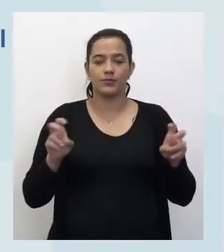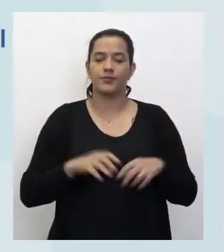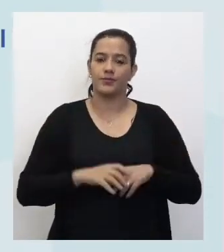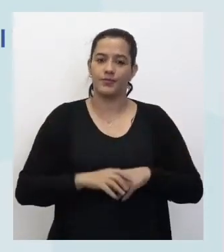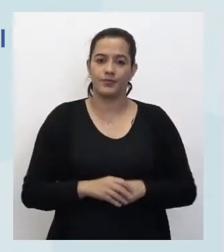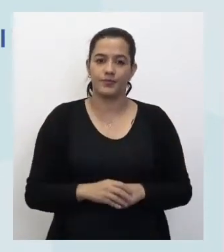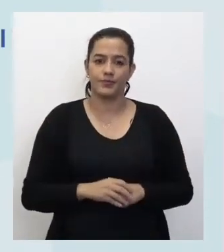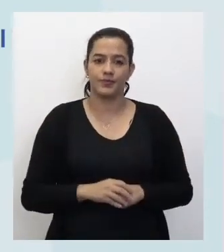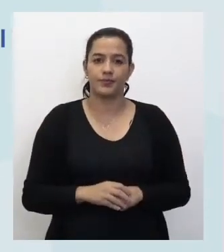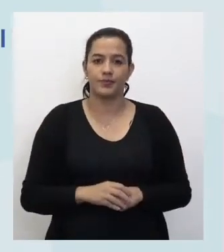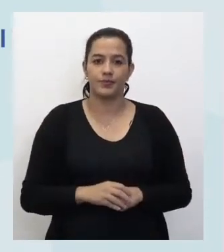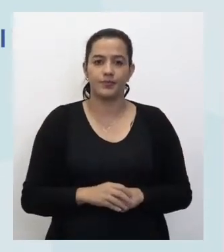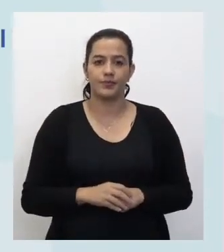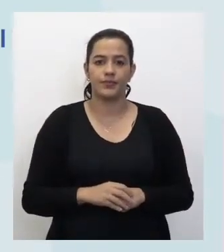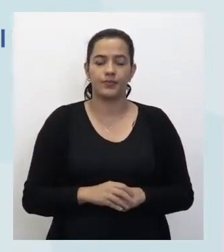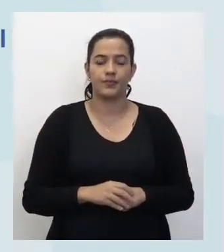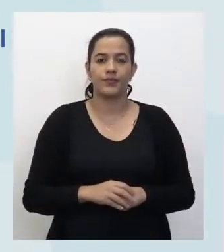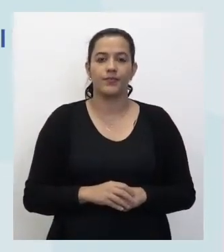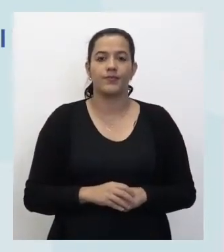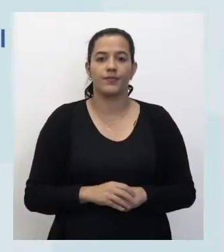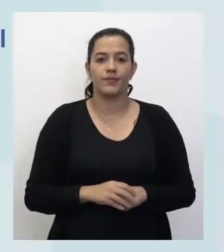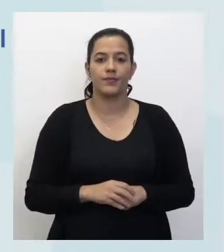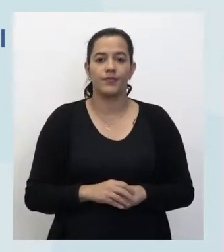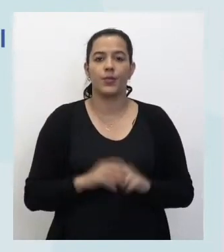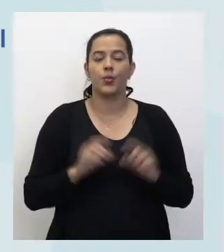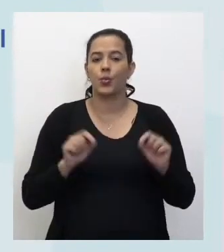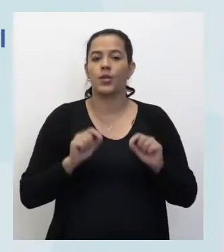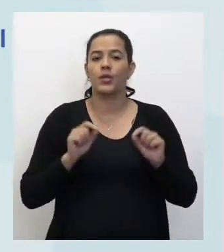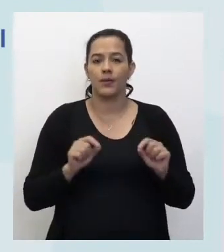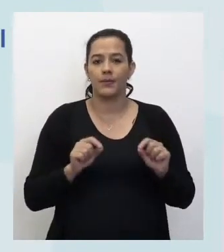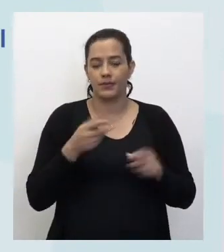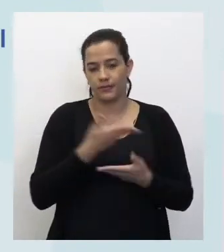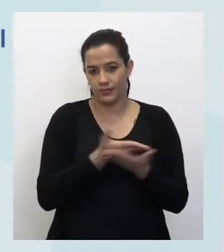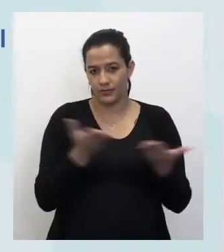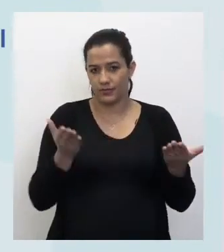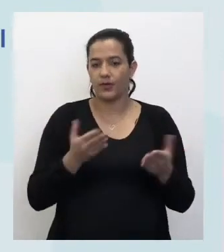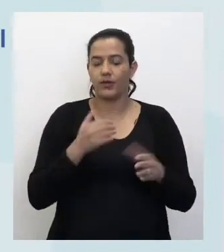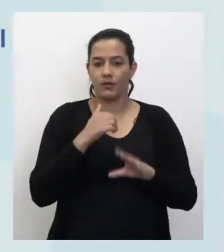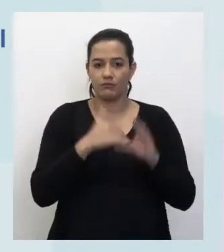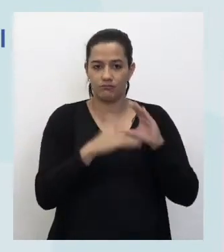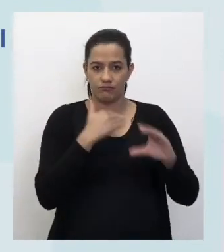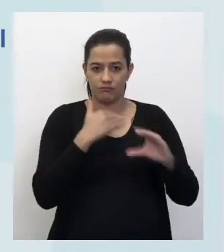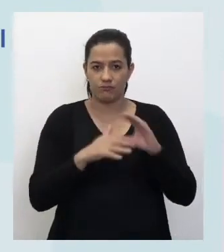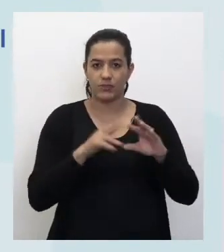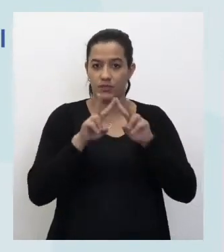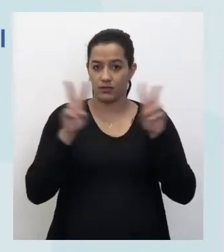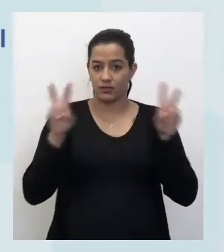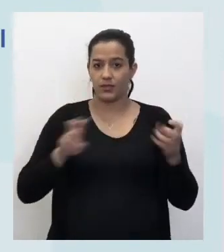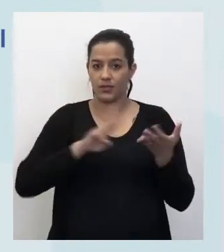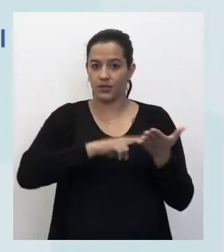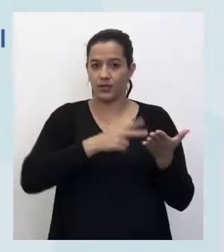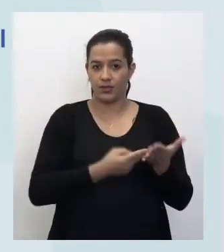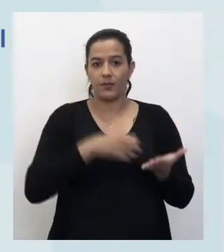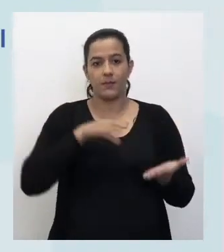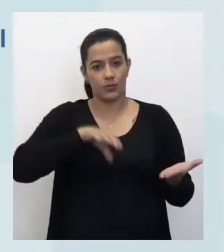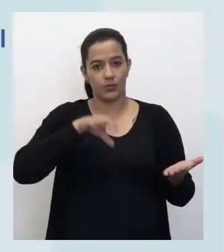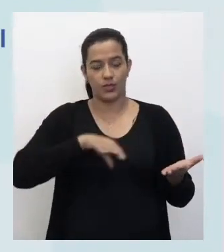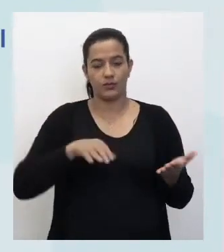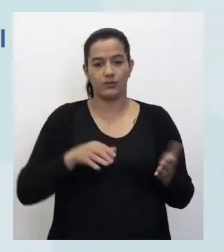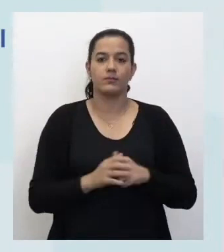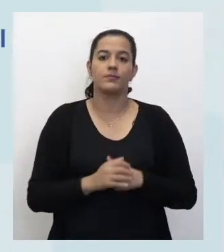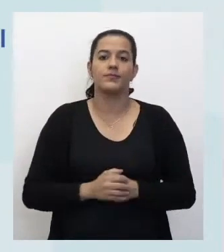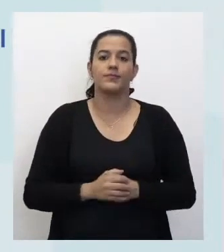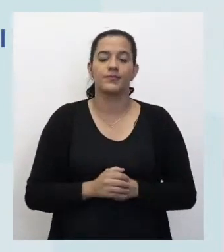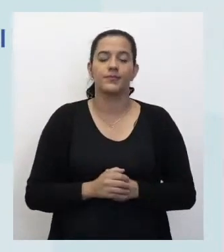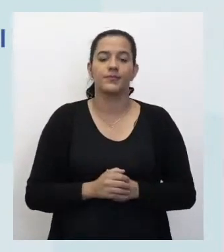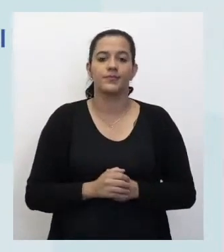Consumption, the Mother of All Environmental Issues. Então, vão lá para o chat em 1 minuto e escrevam em português a tradução para